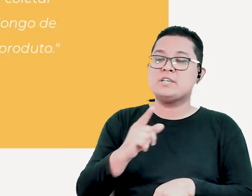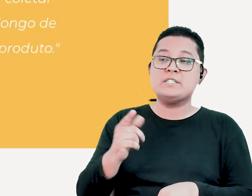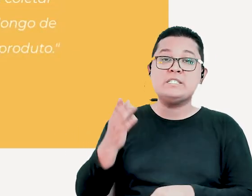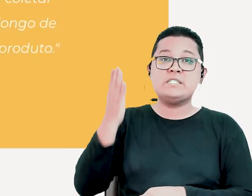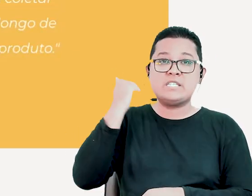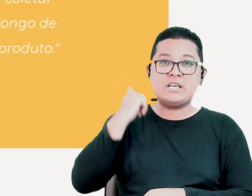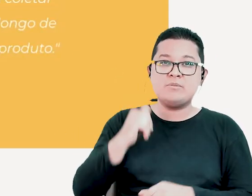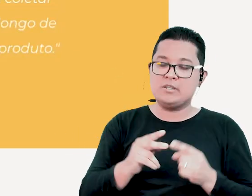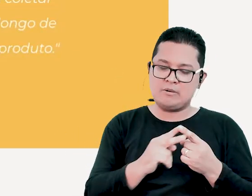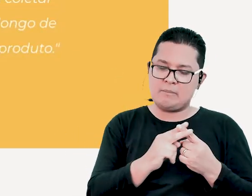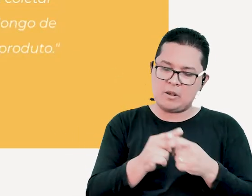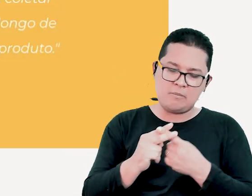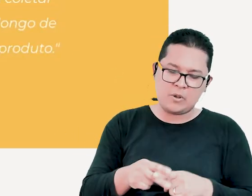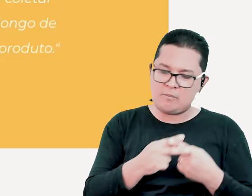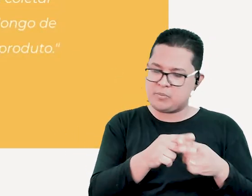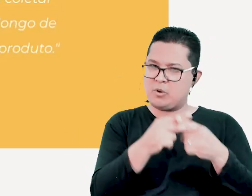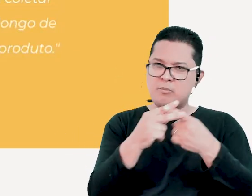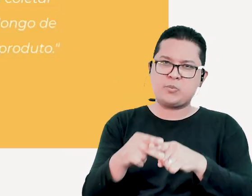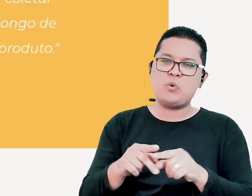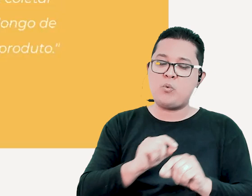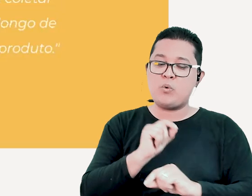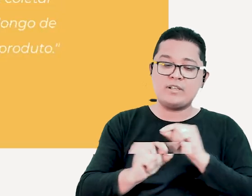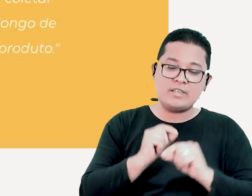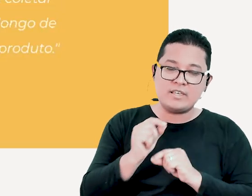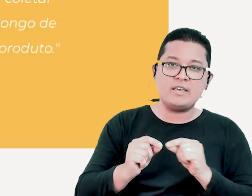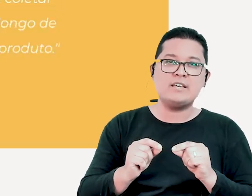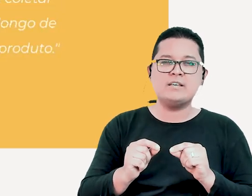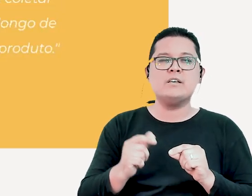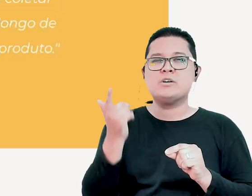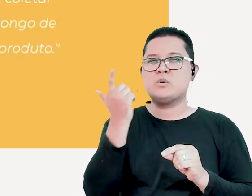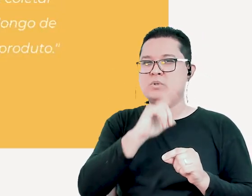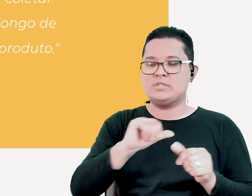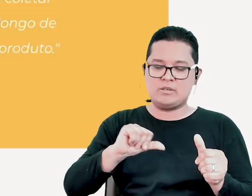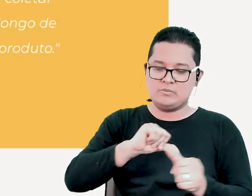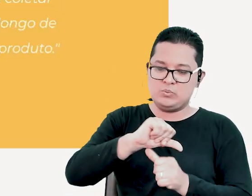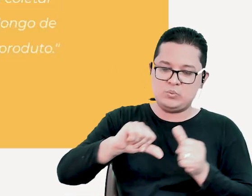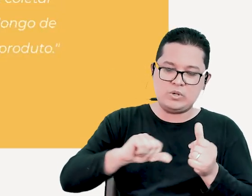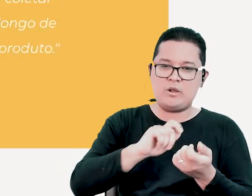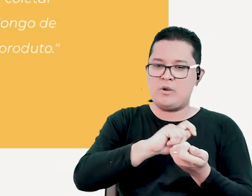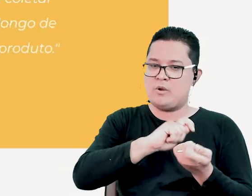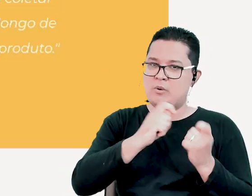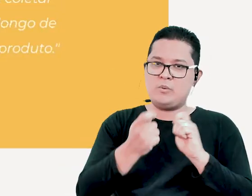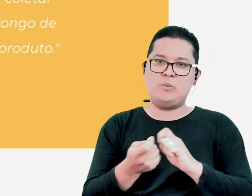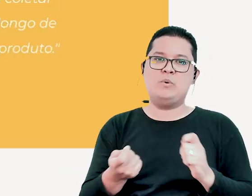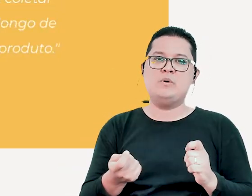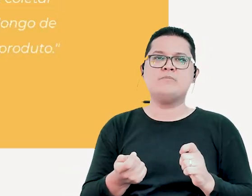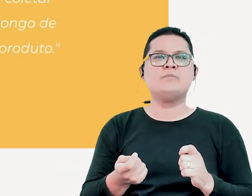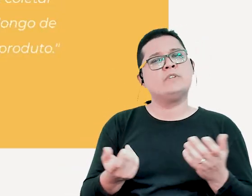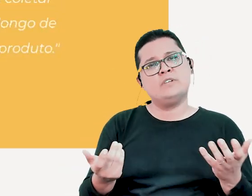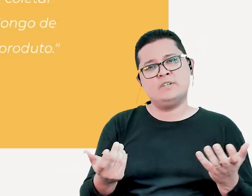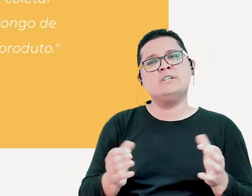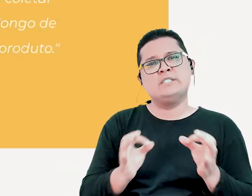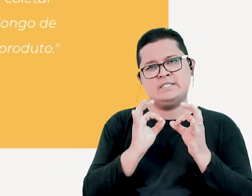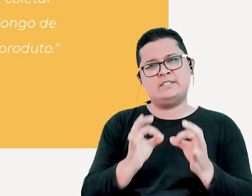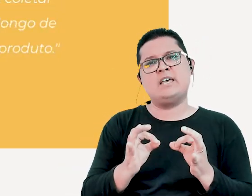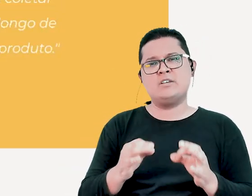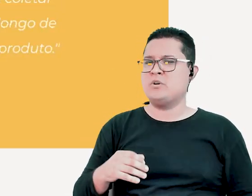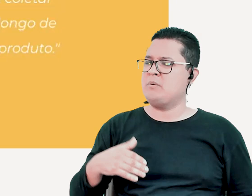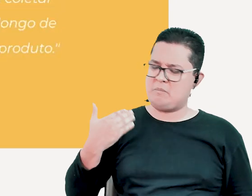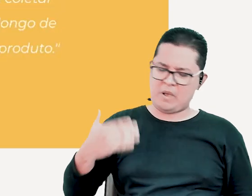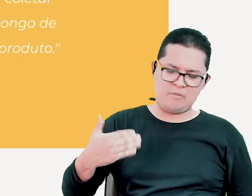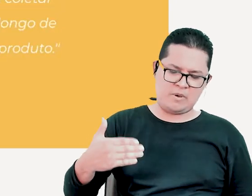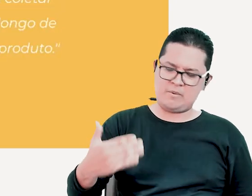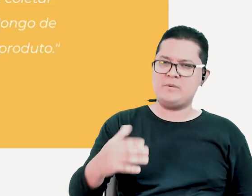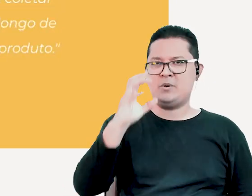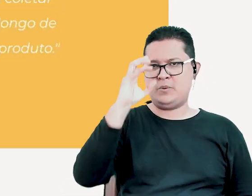ajustes necessários, né? Então, opção eterno aprendizado, gente. Sempre vai precisar de insumo para melhorar as